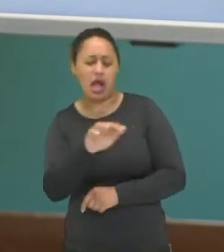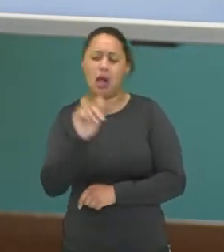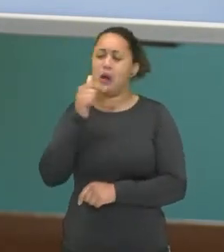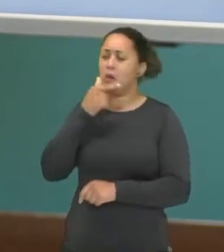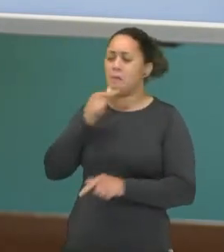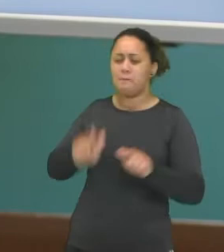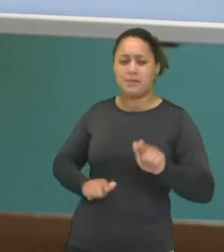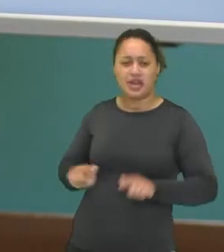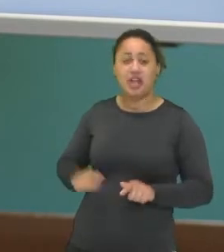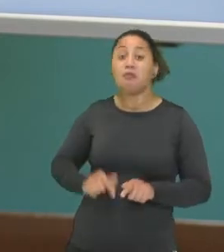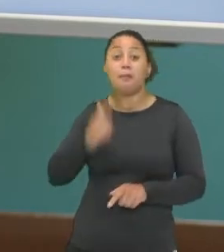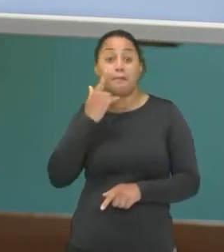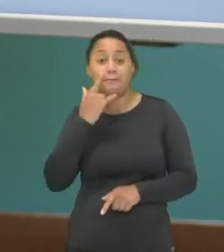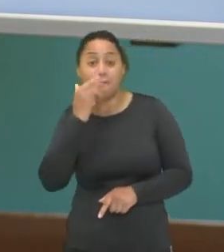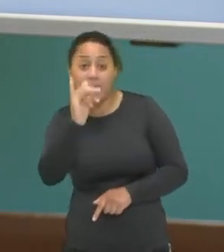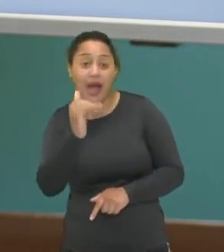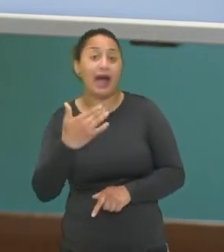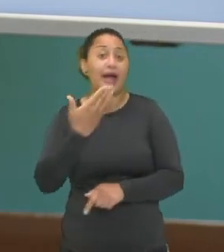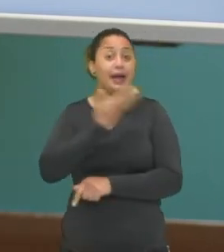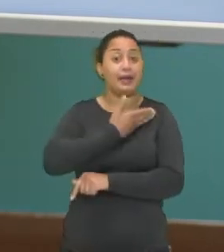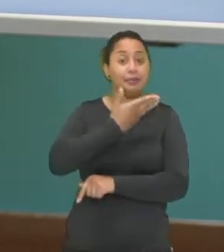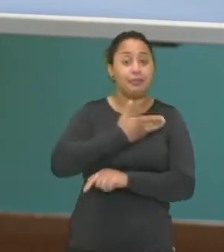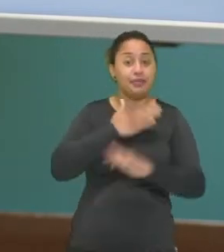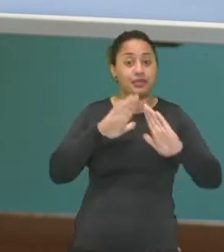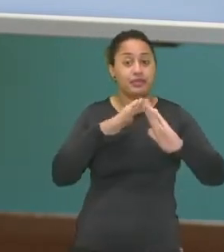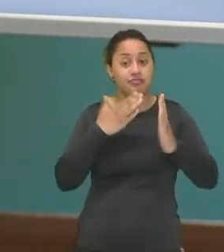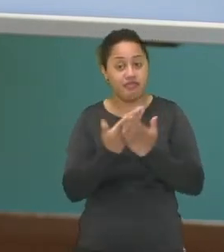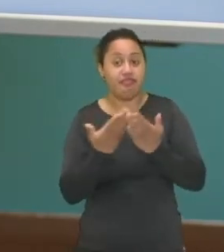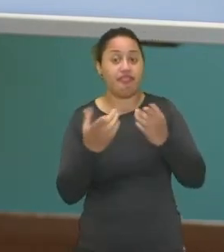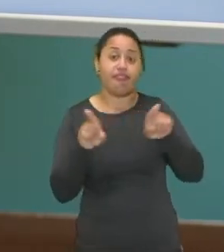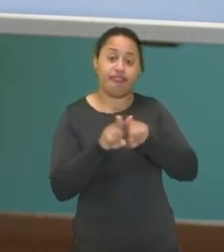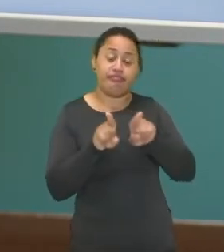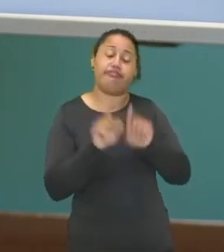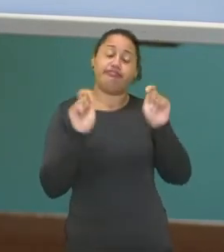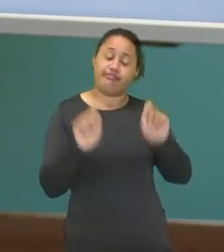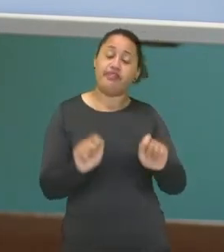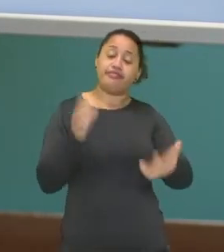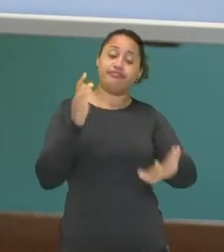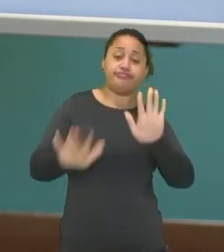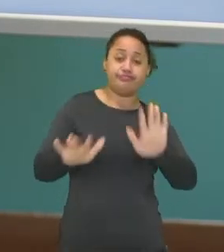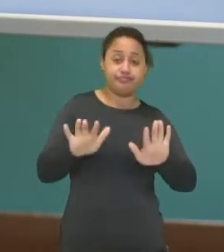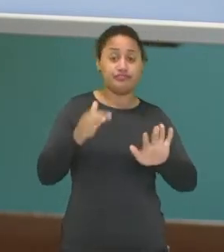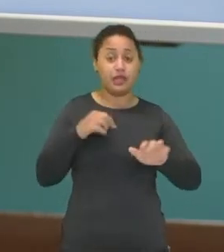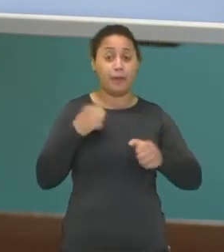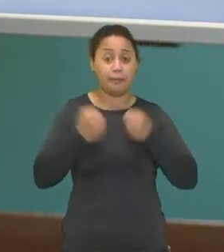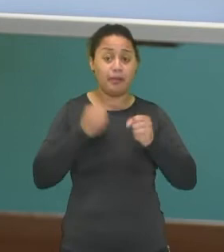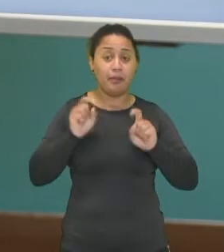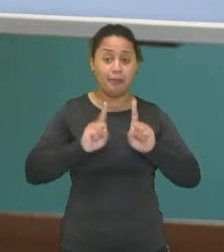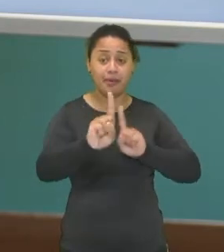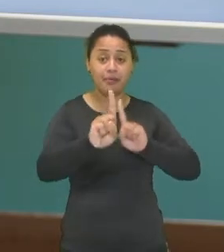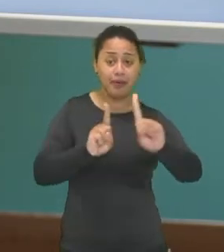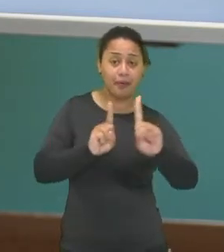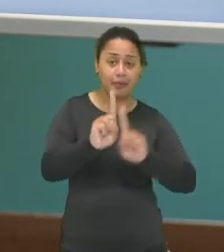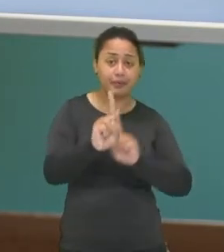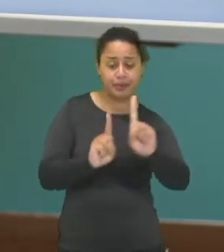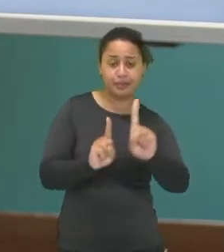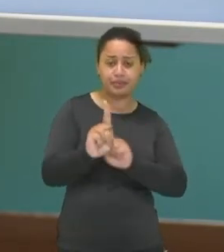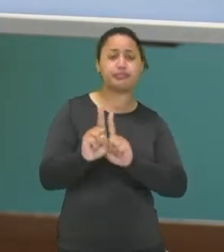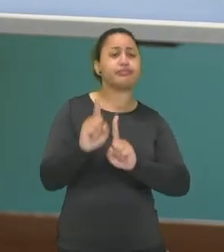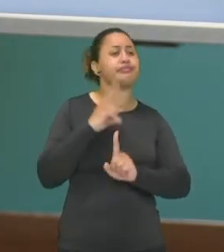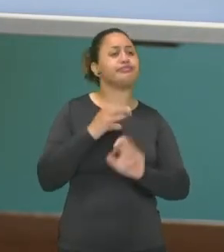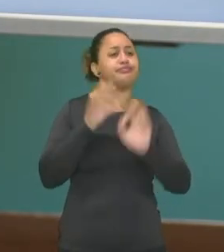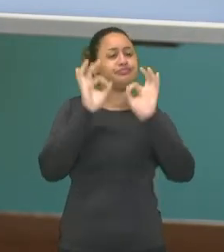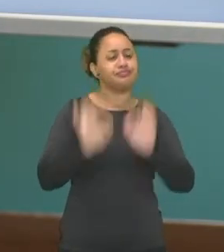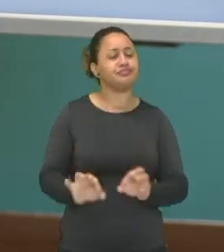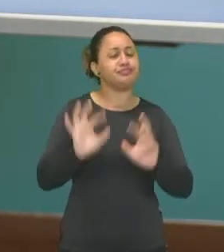primo, com seu pai, com algum amigo da escola, né? Então, corridas de atletismo é algo que eu tenho certeza